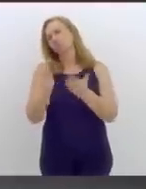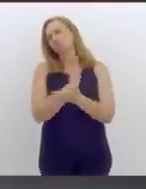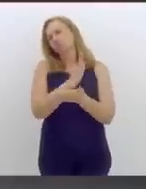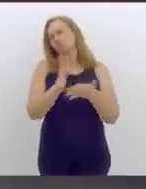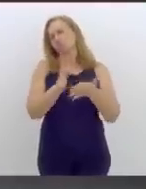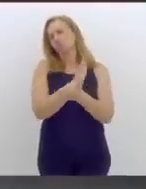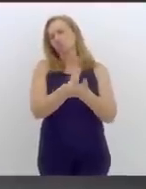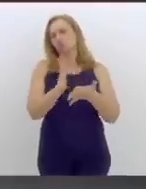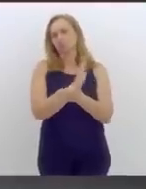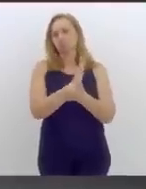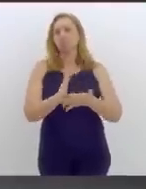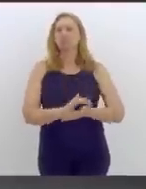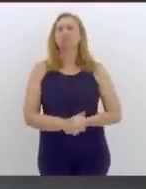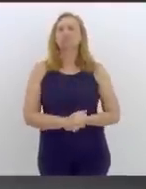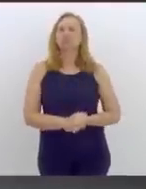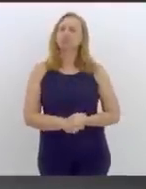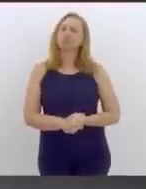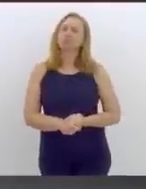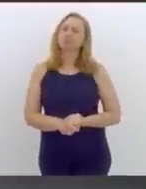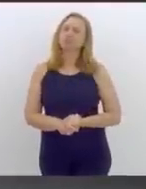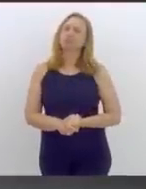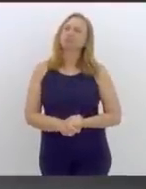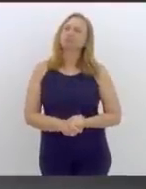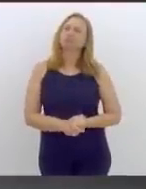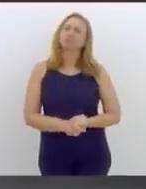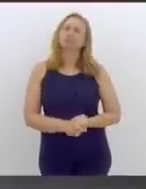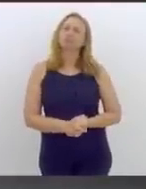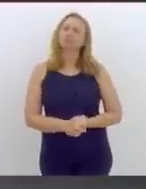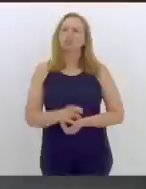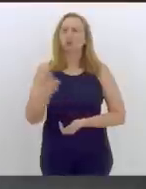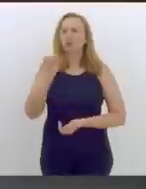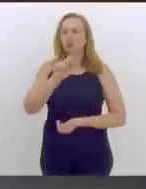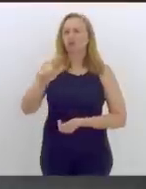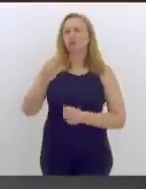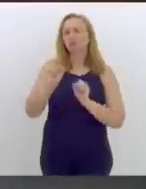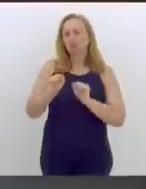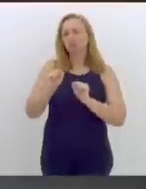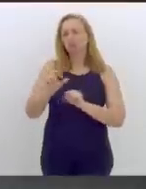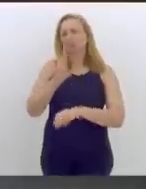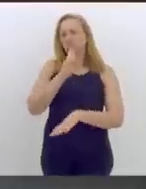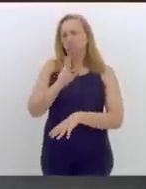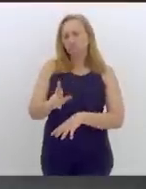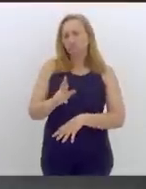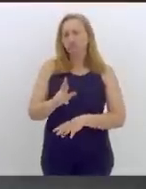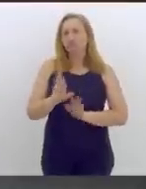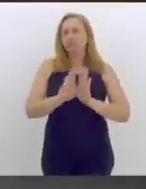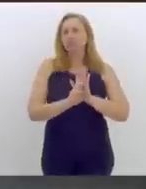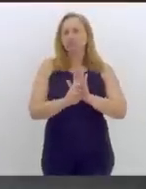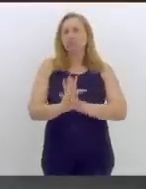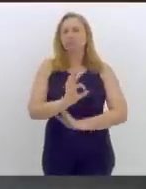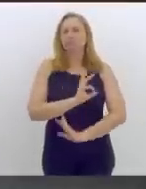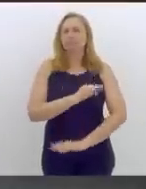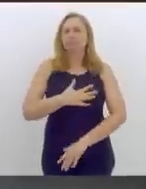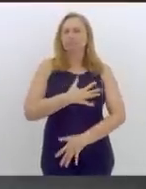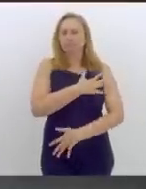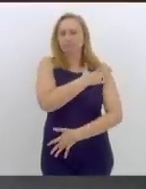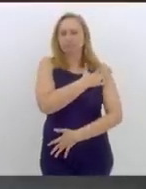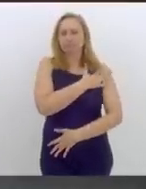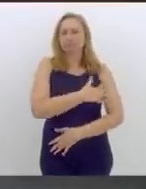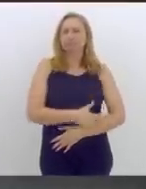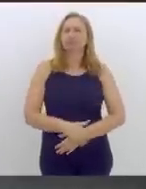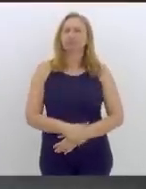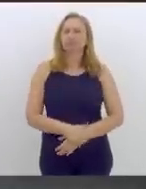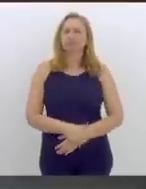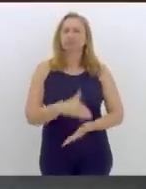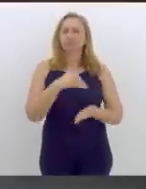para que o ilustre Coronel possa responder uma vez que está aqui representando a polícia militar o